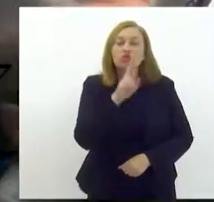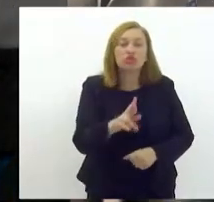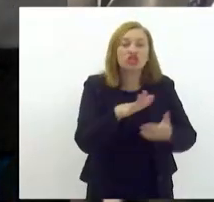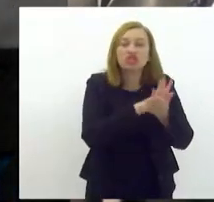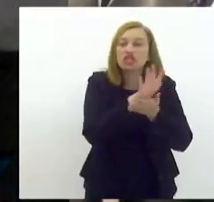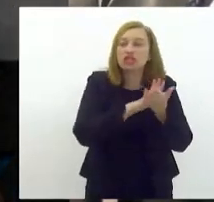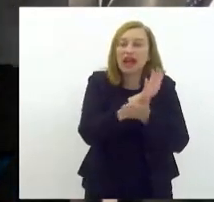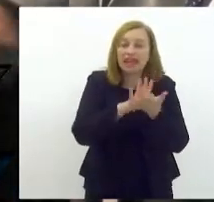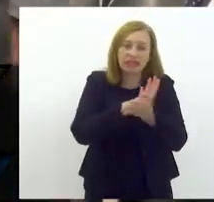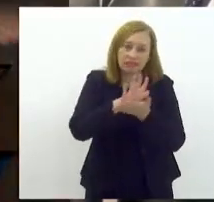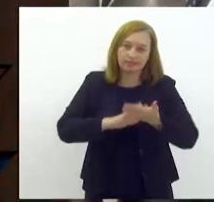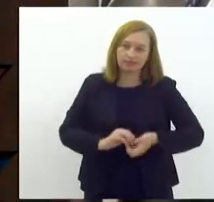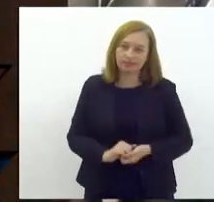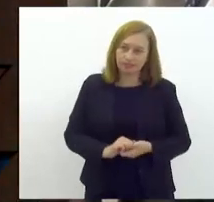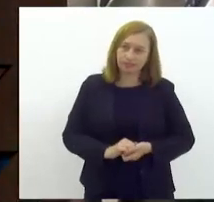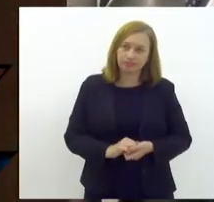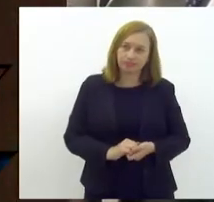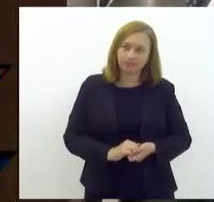nenhuma